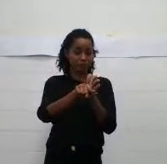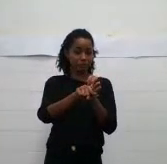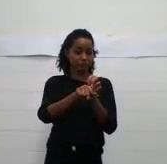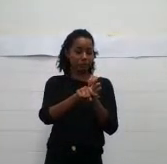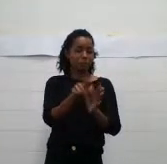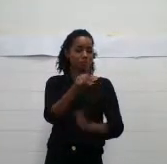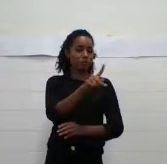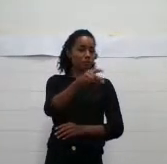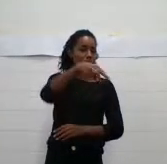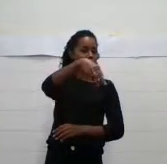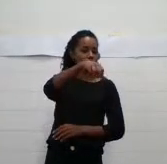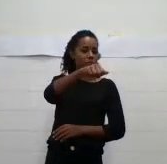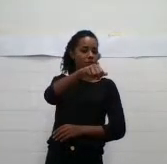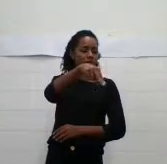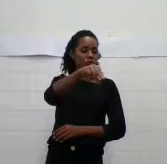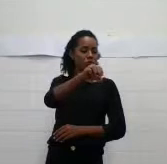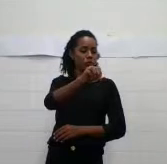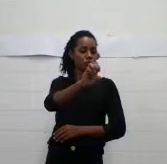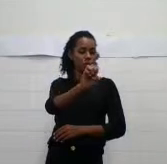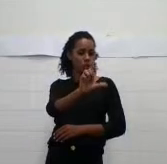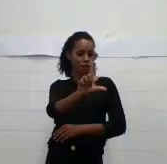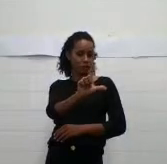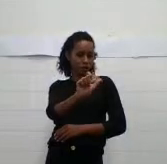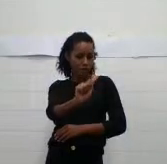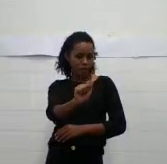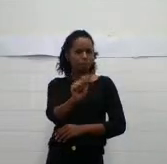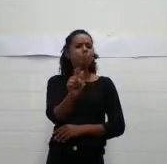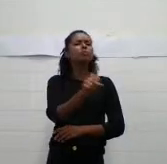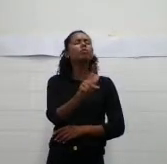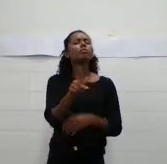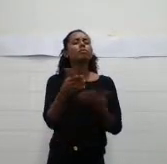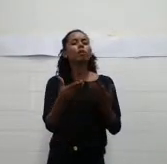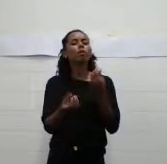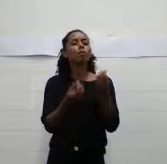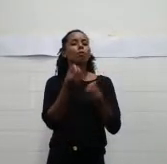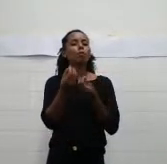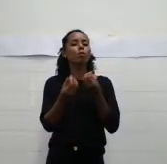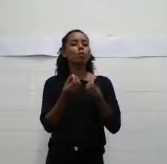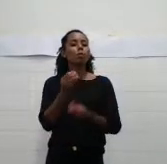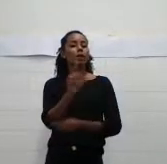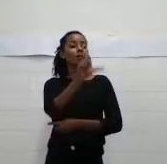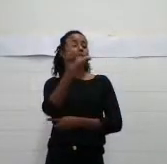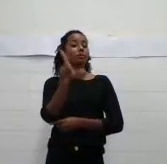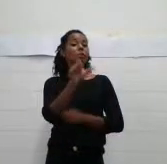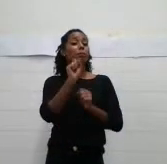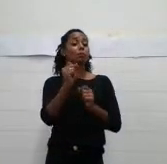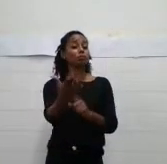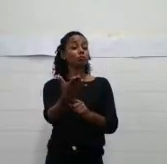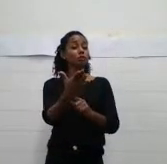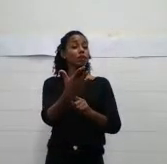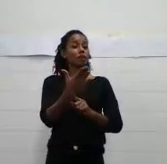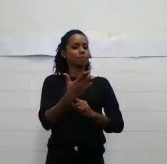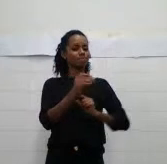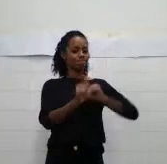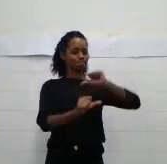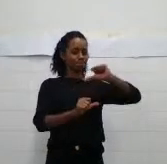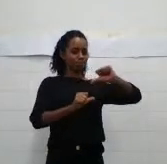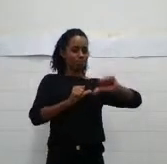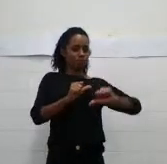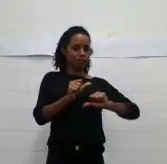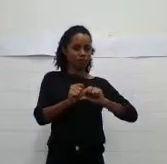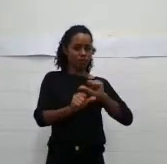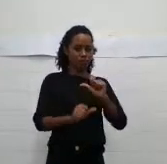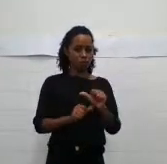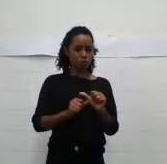É do Edson Damasceno. Professora Manuela, como a literatura pode contribuir para a desconstrução do